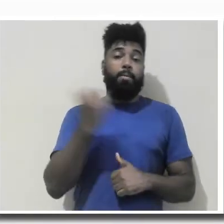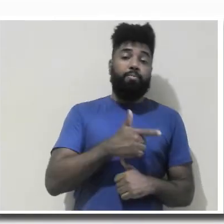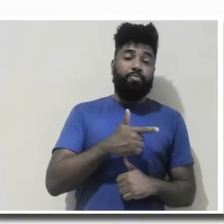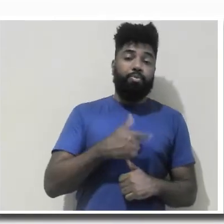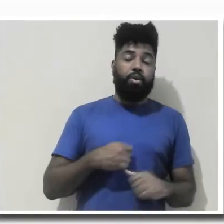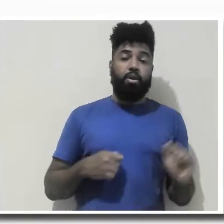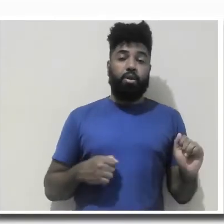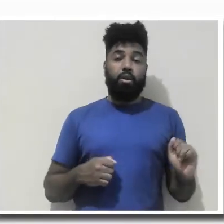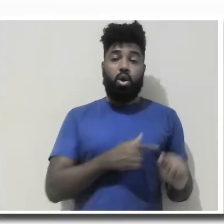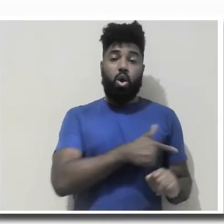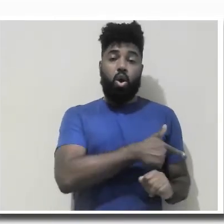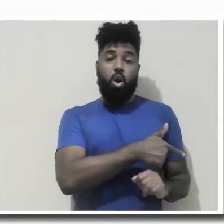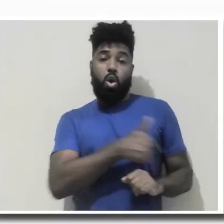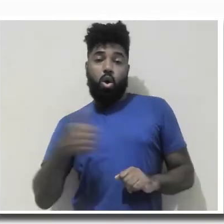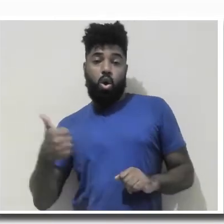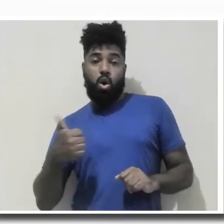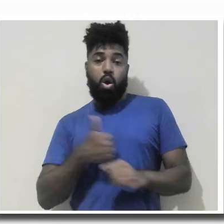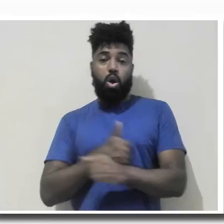Porém,